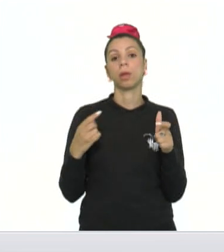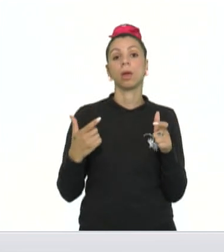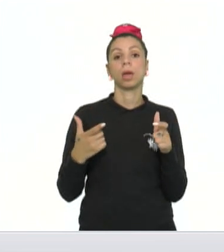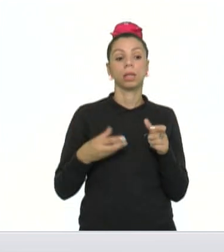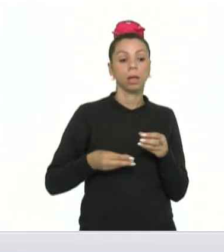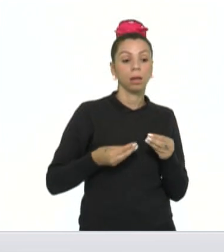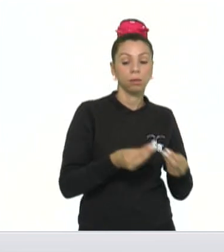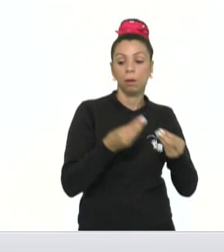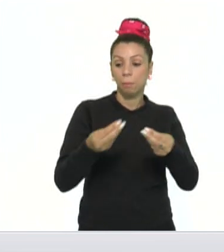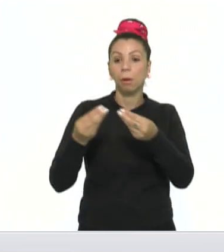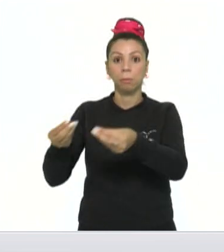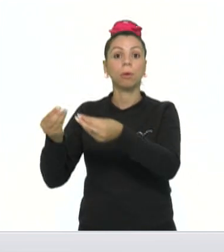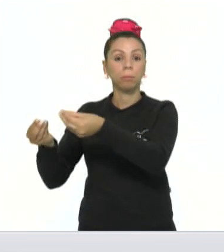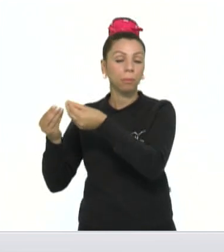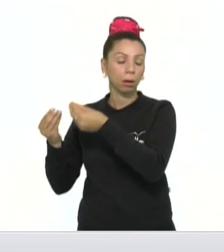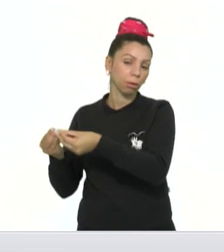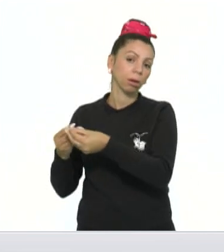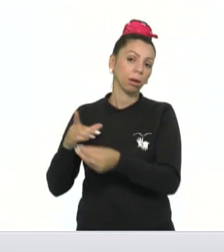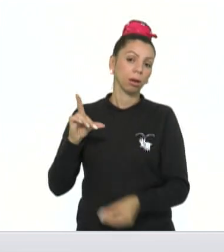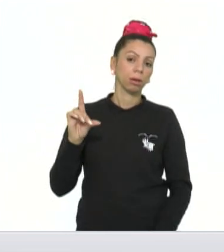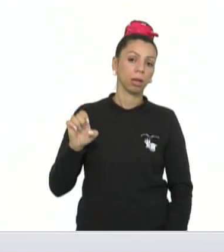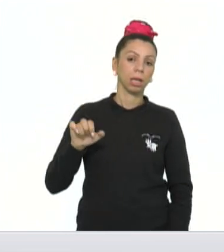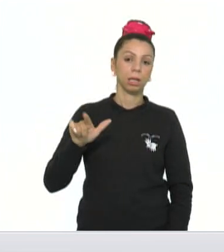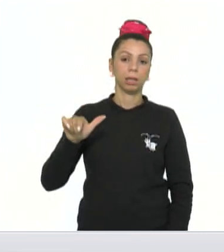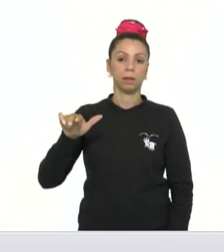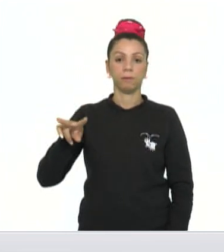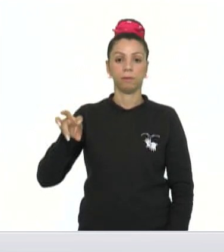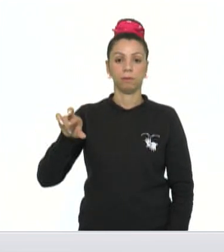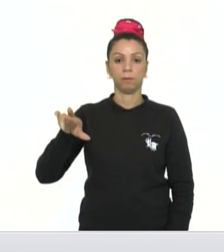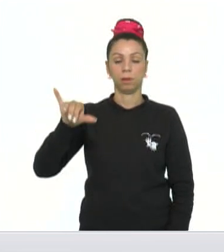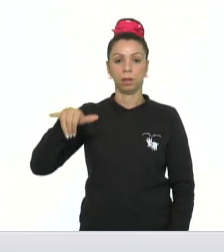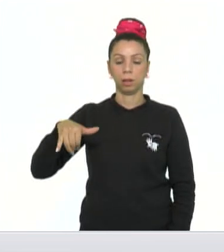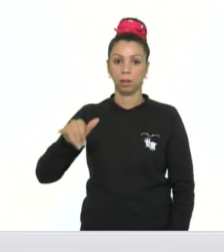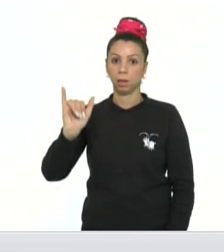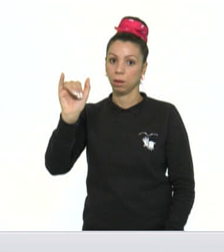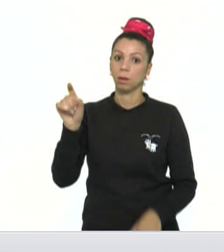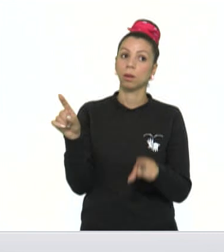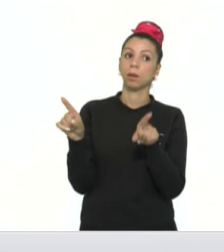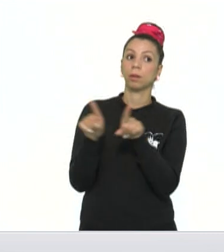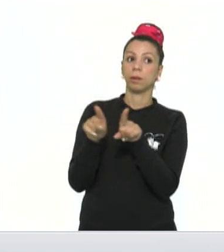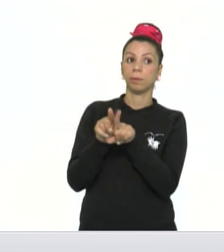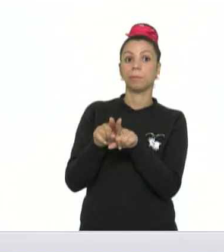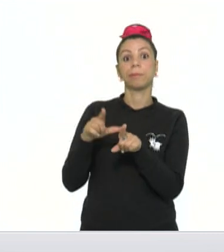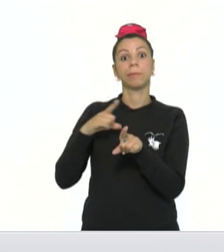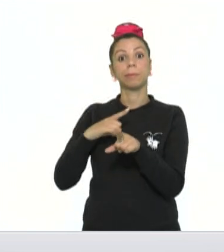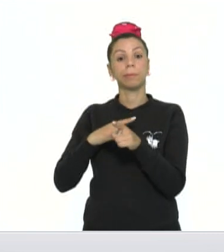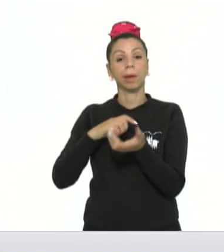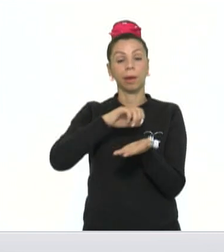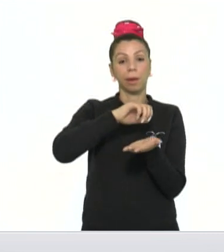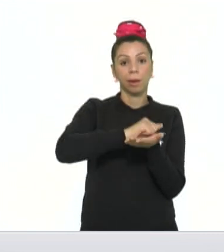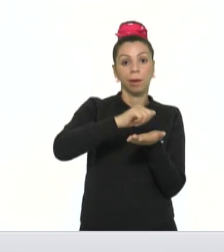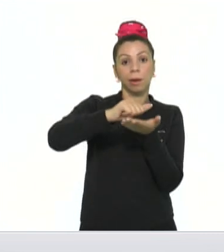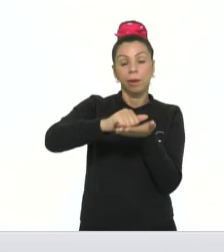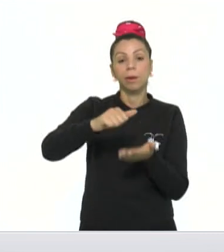delivery, de acordo com a plataforma, fez com que a receita aumentasse